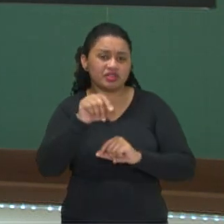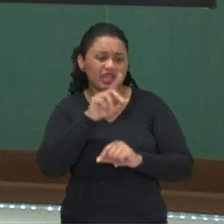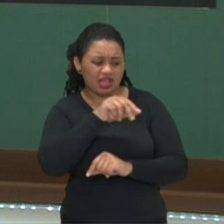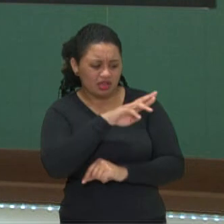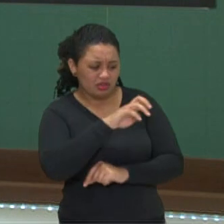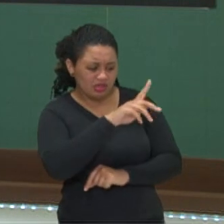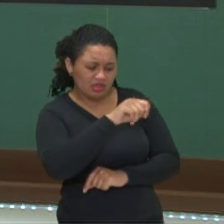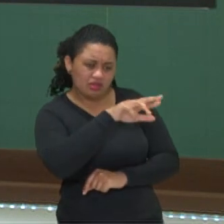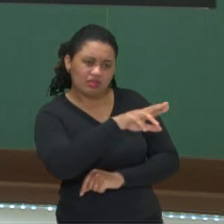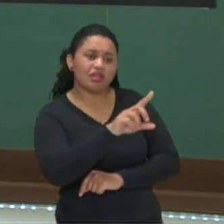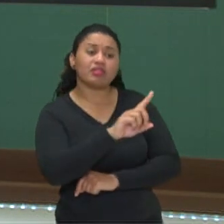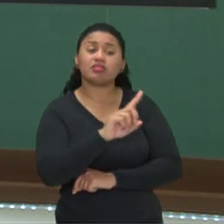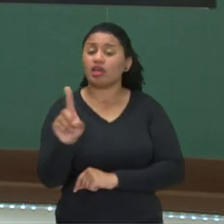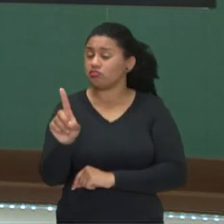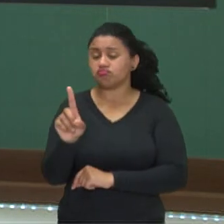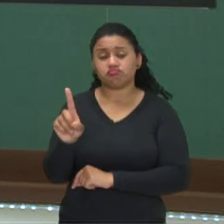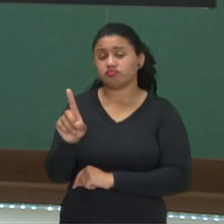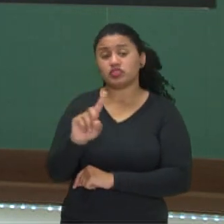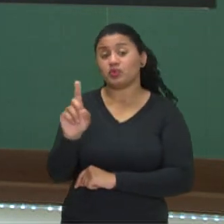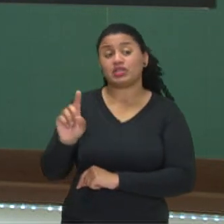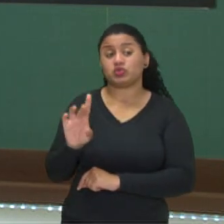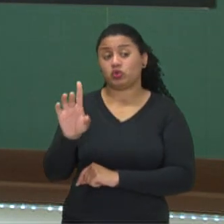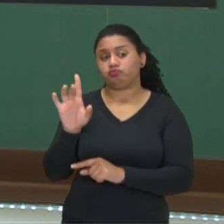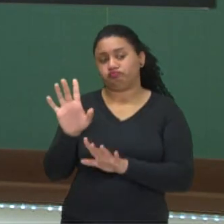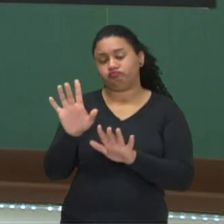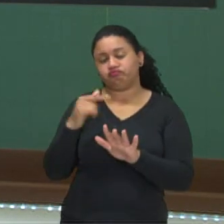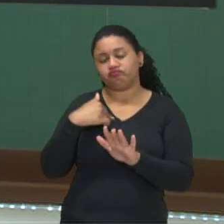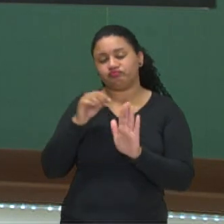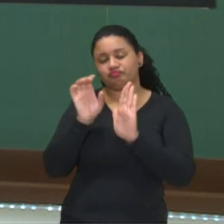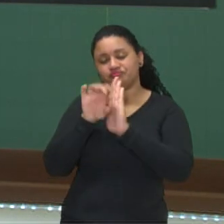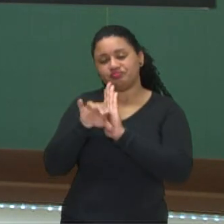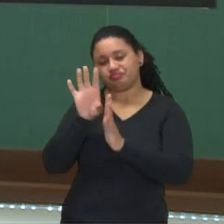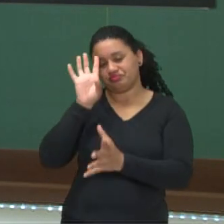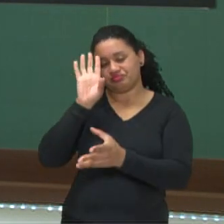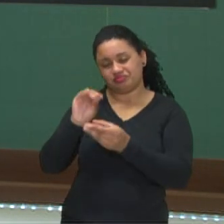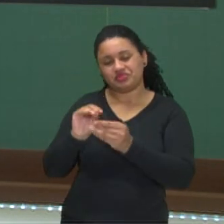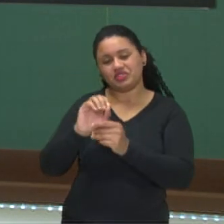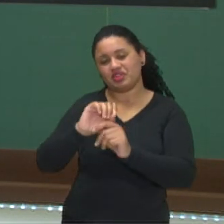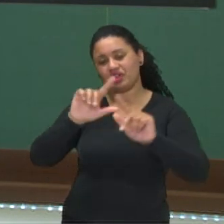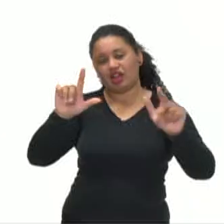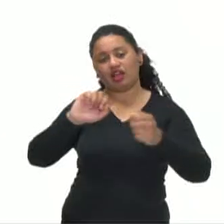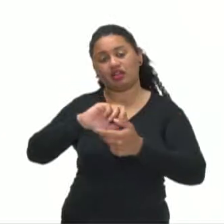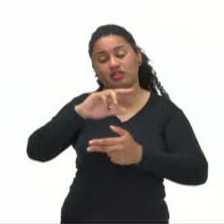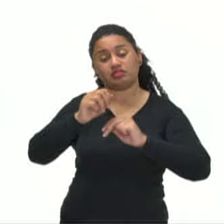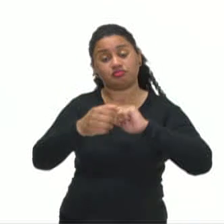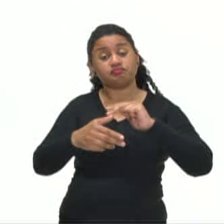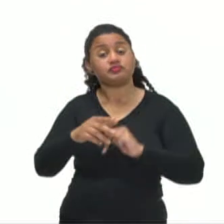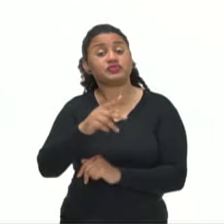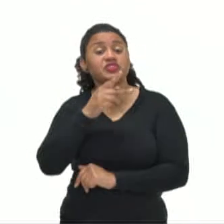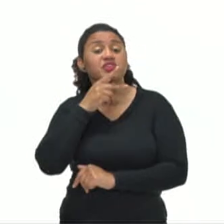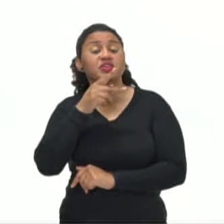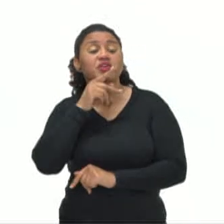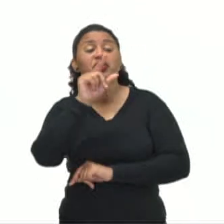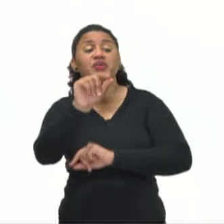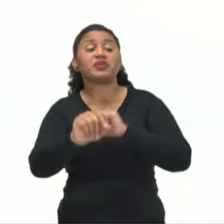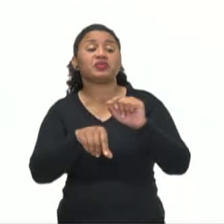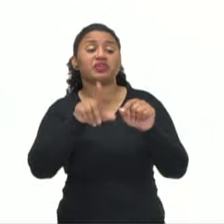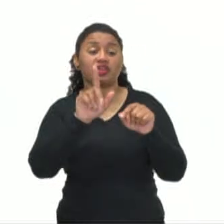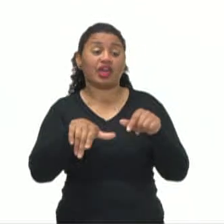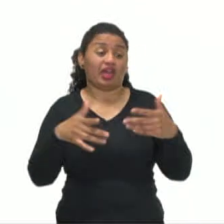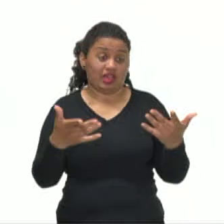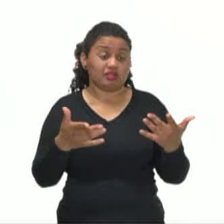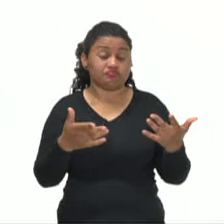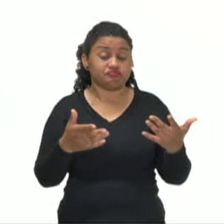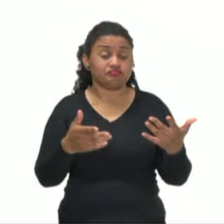regulares? Não, não somente. Por exemplo, então vamos lá entender essa diferença. Um poliedro de Platão é